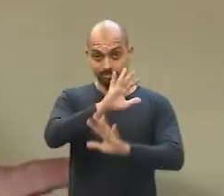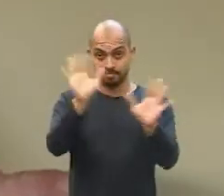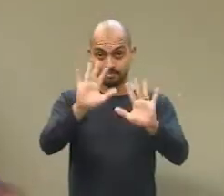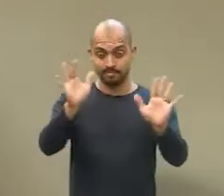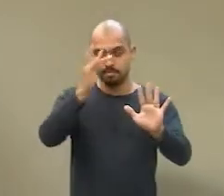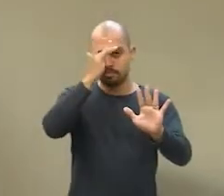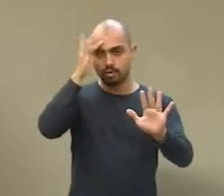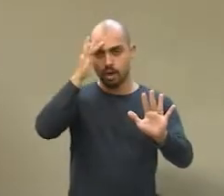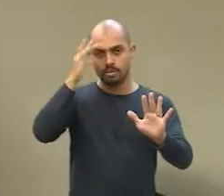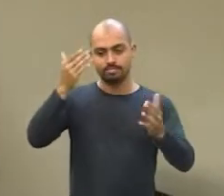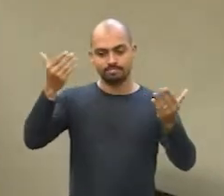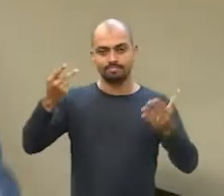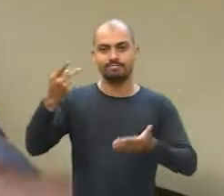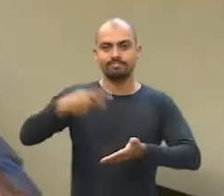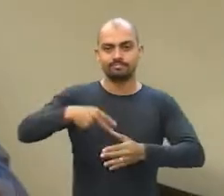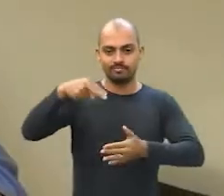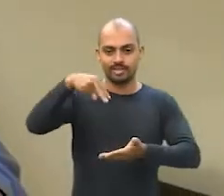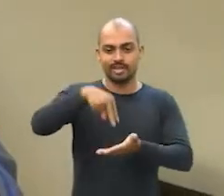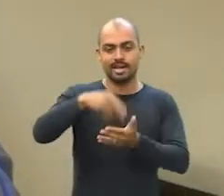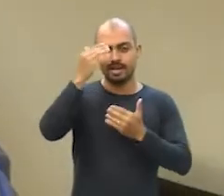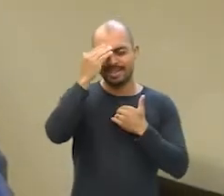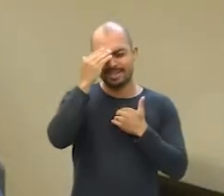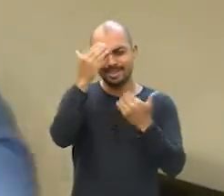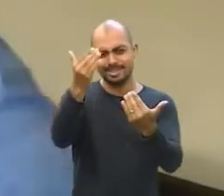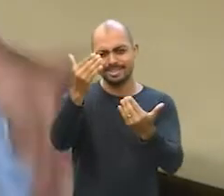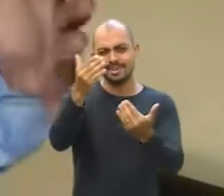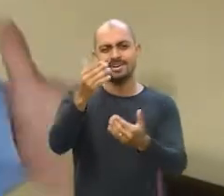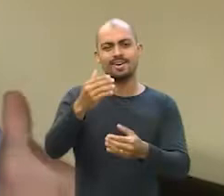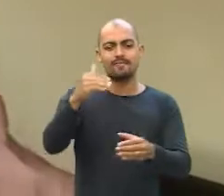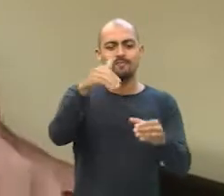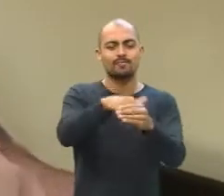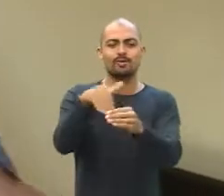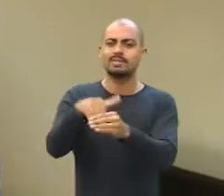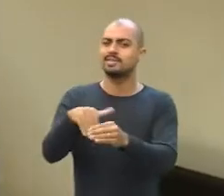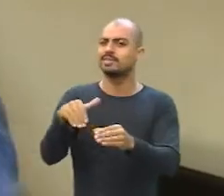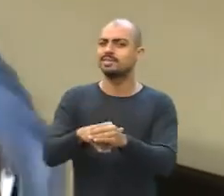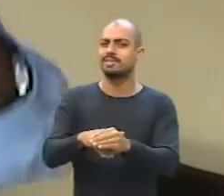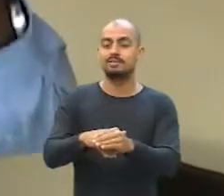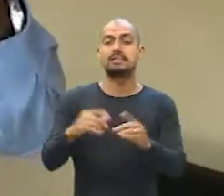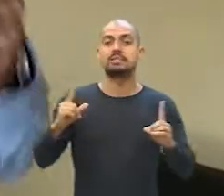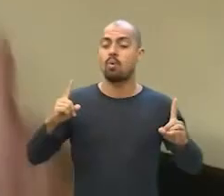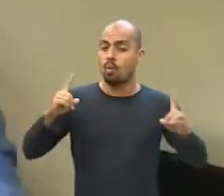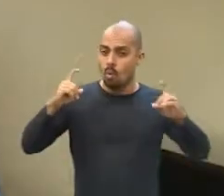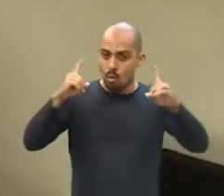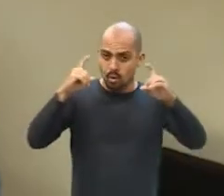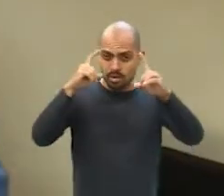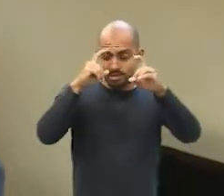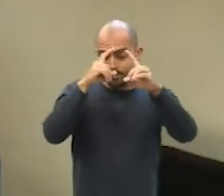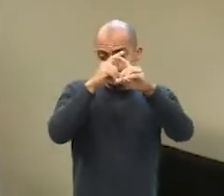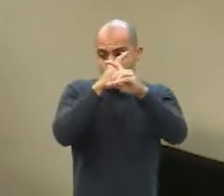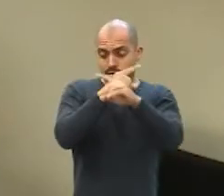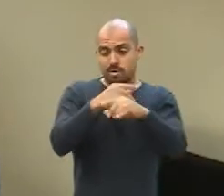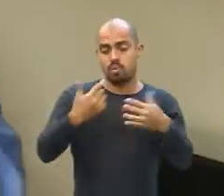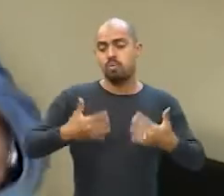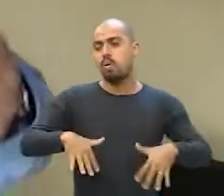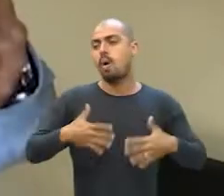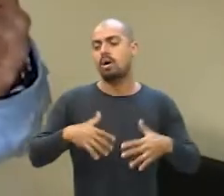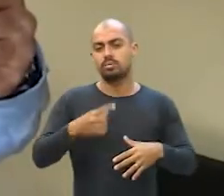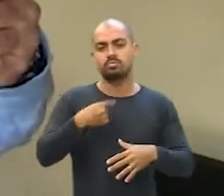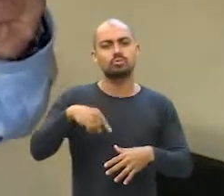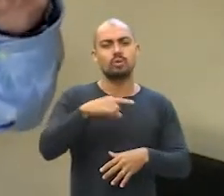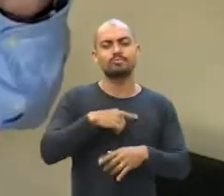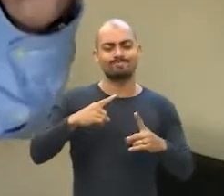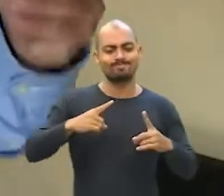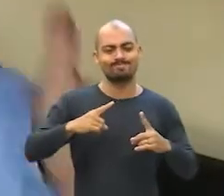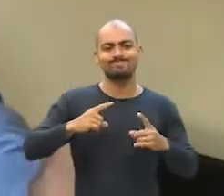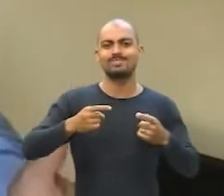2021. Pessoal, estou aqui para agradecer, né, essa eleição. Foi uma eleição muito difícil, né? A gente passou